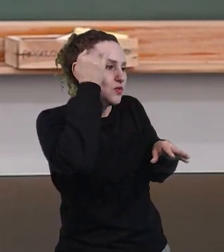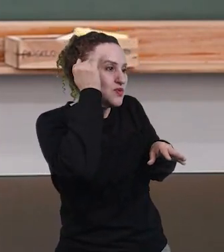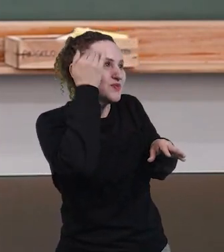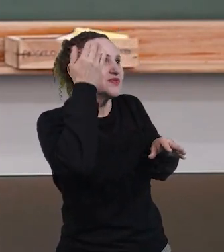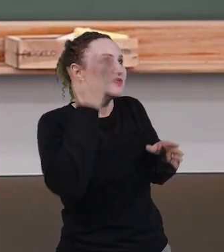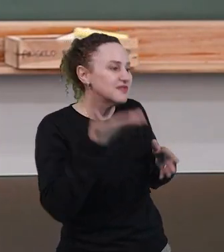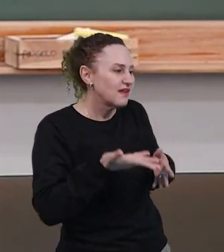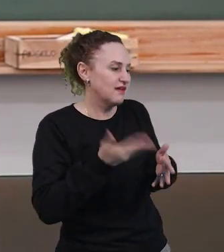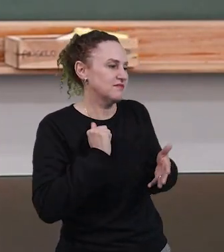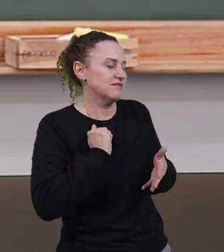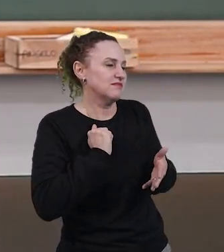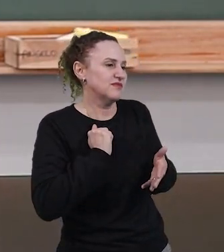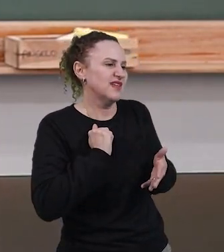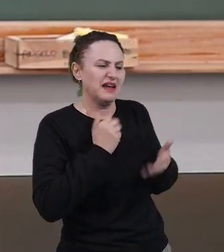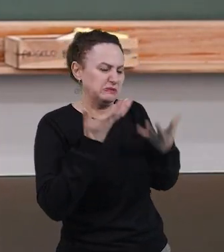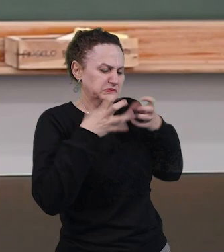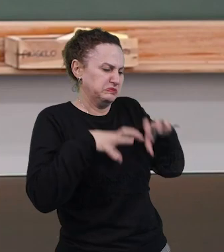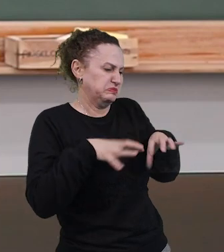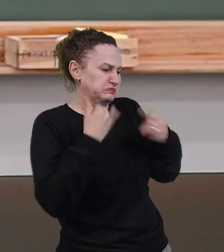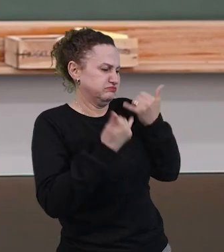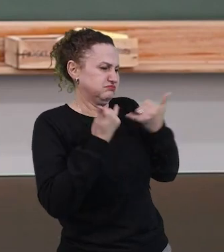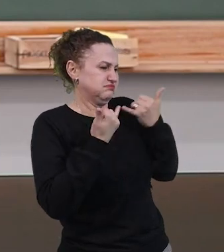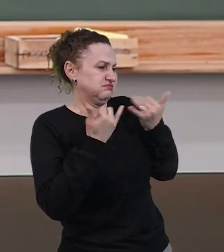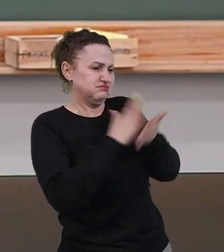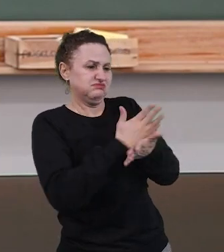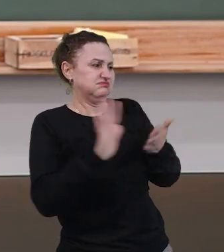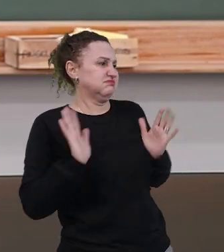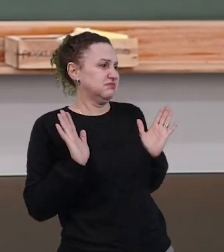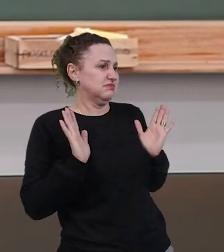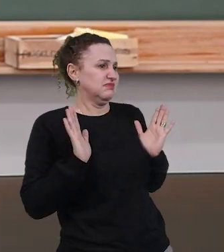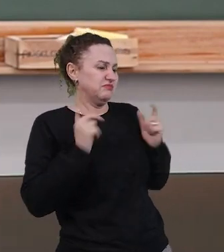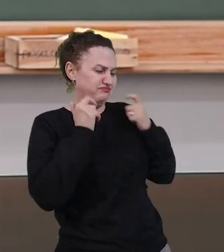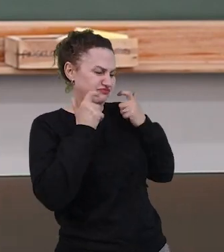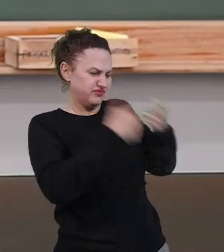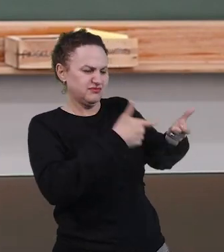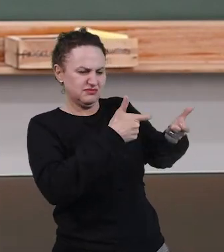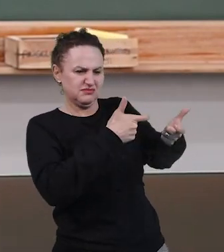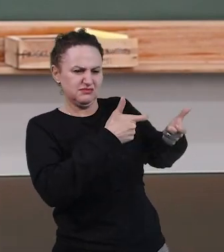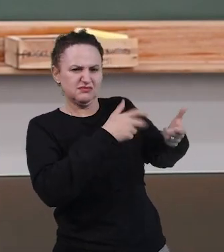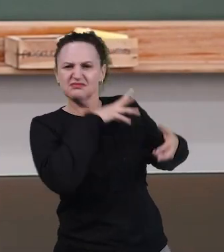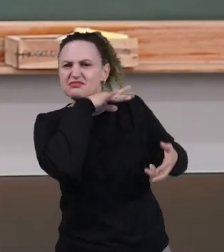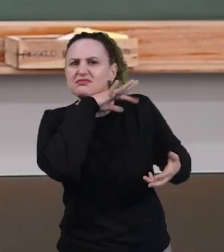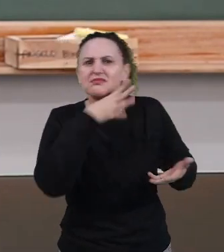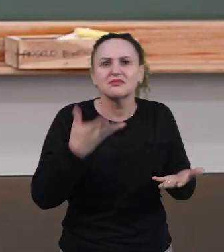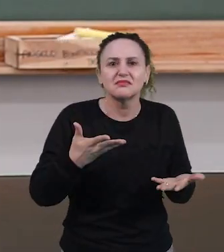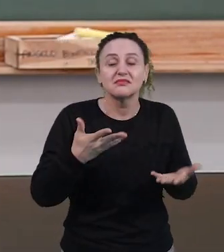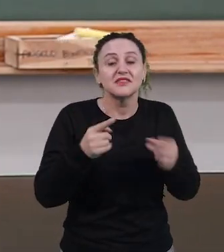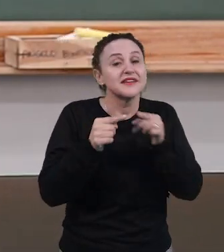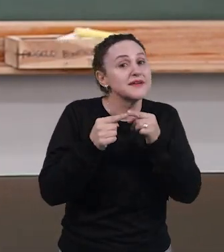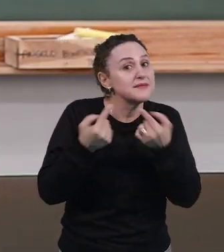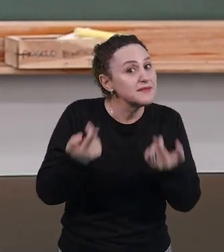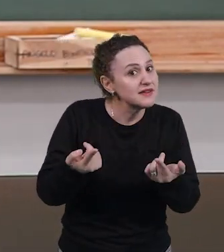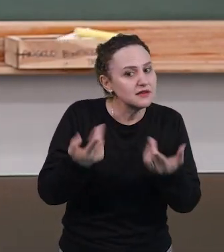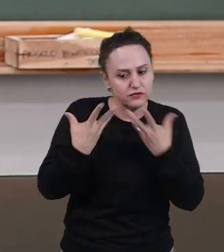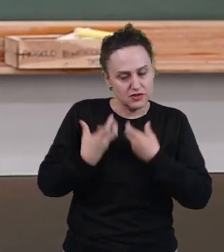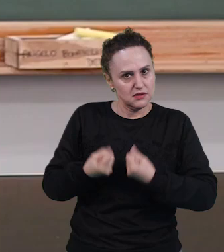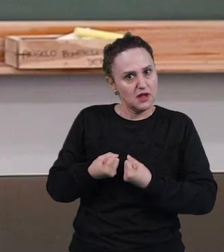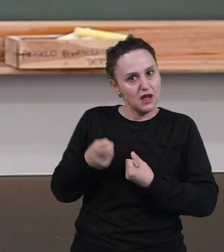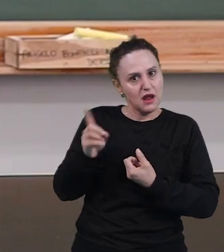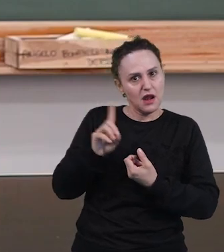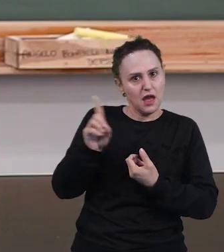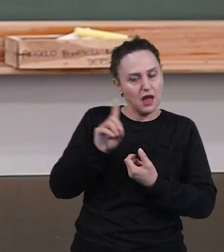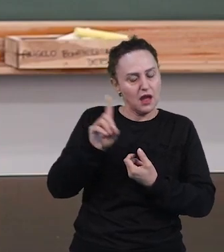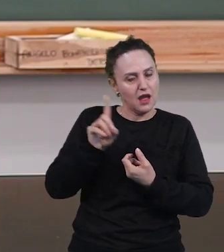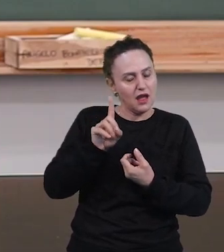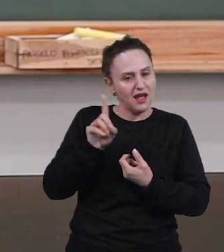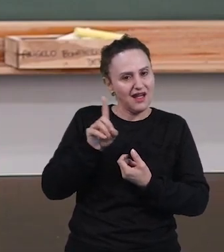enfim. Ela realmente não quer dar o brinquedo dela pro outro. E é muito chato dar o brinquedo pro outro, né? Mas e aí, eu vou aceitar isso? Eu vou dizer,